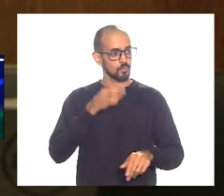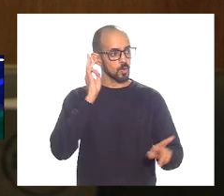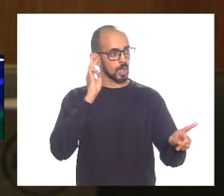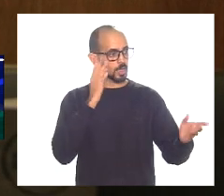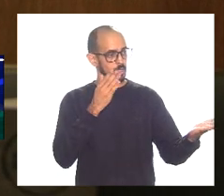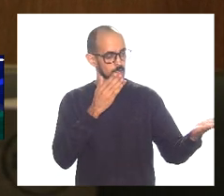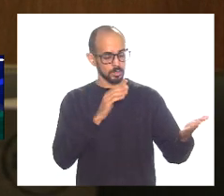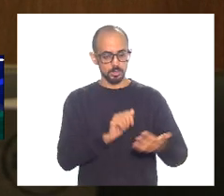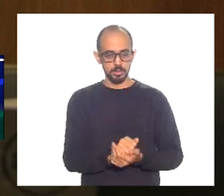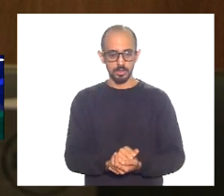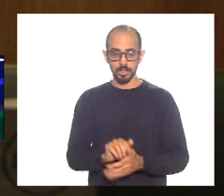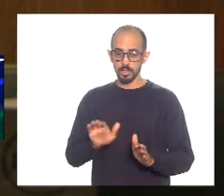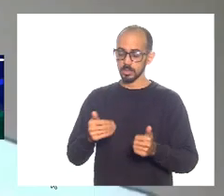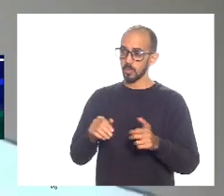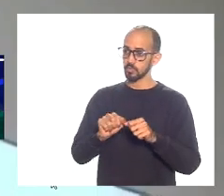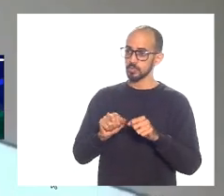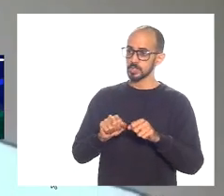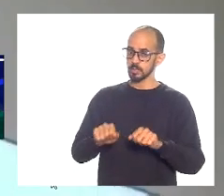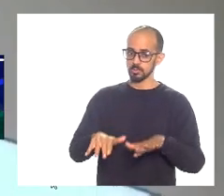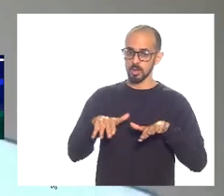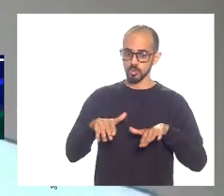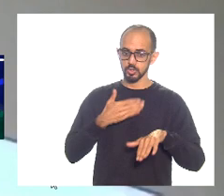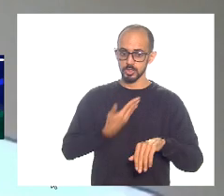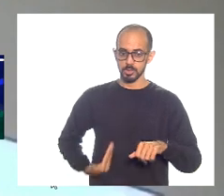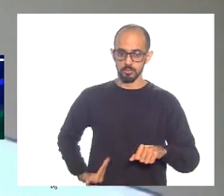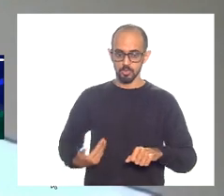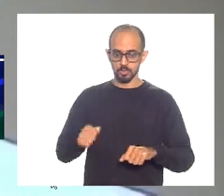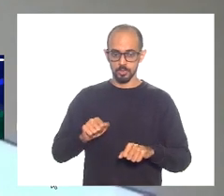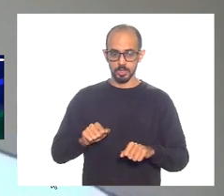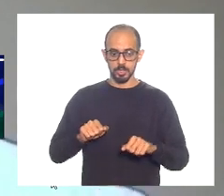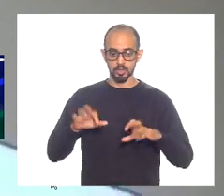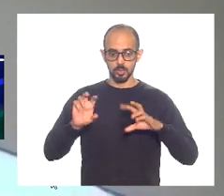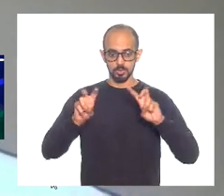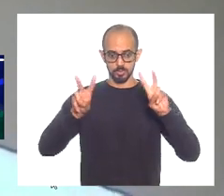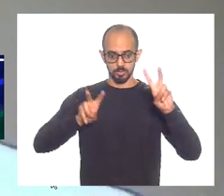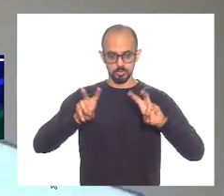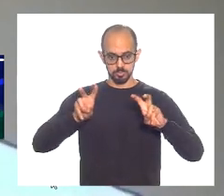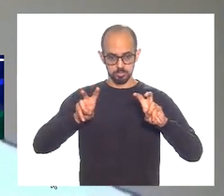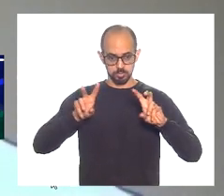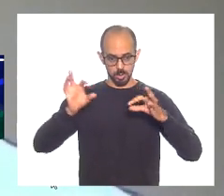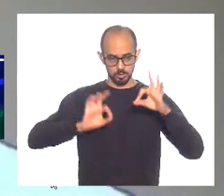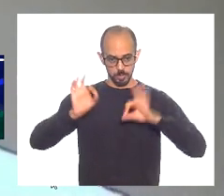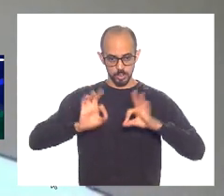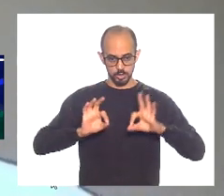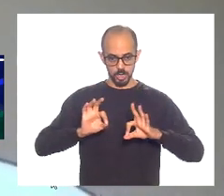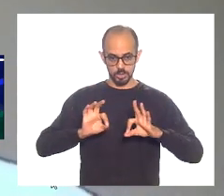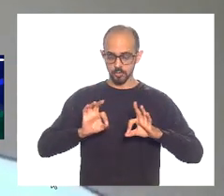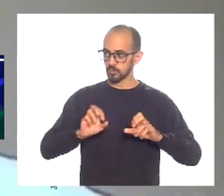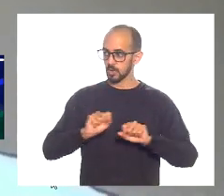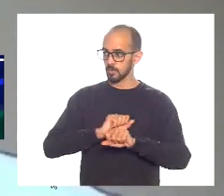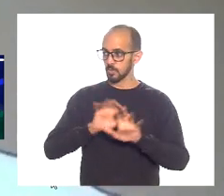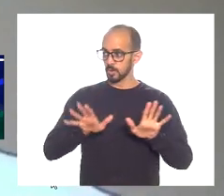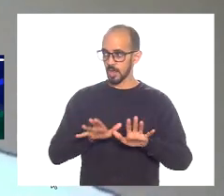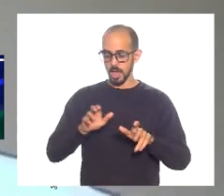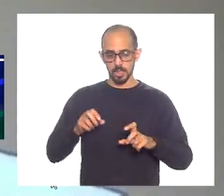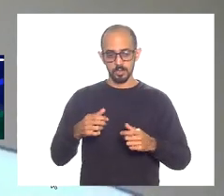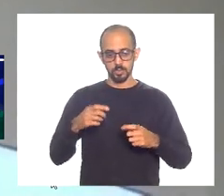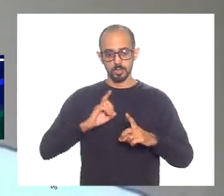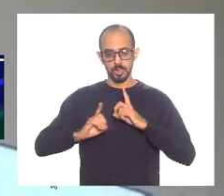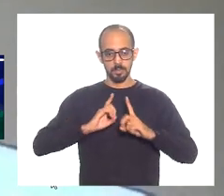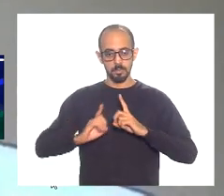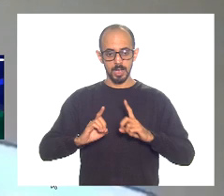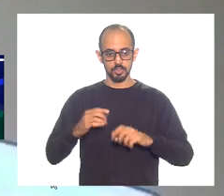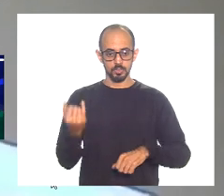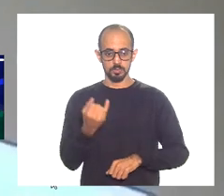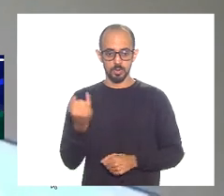Quero dizer que fizemos uma audiência pública sobre esse projeto. Ela foi muito esclarecedora. Debates foram importantes. Eu acho